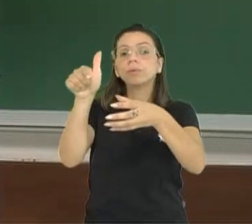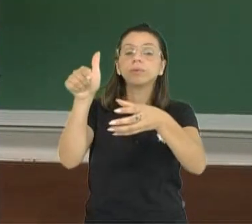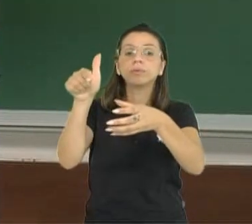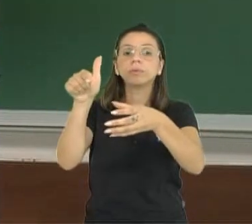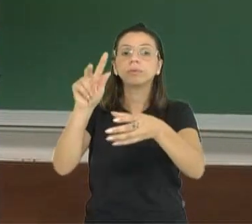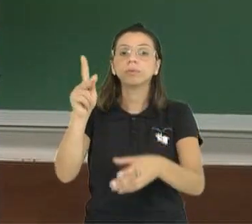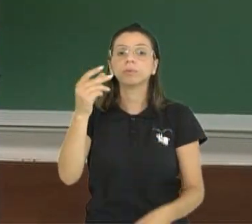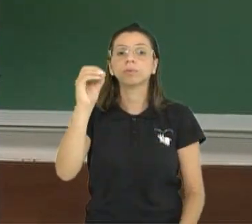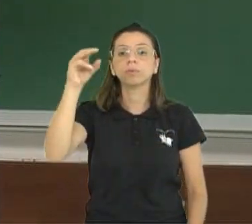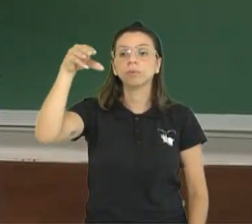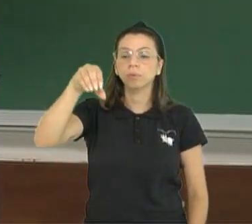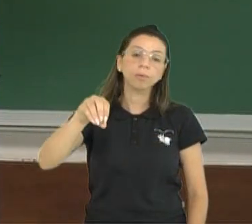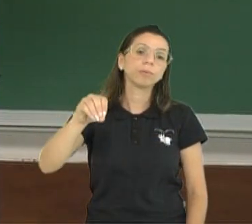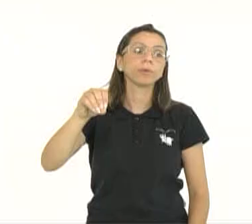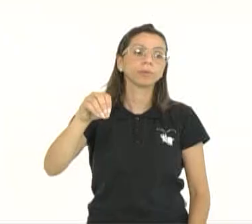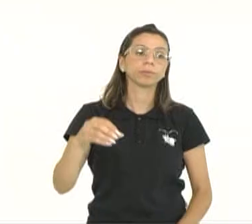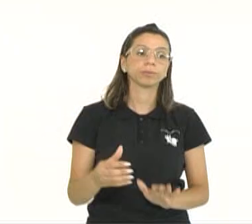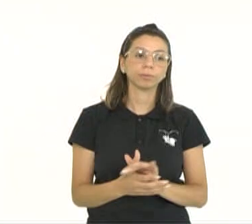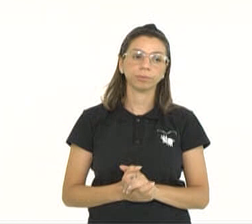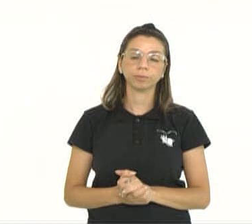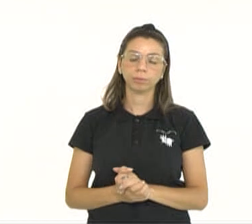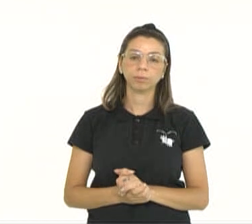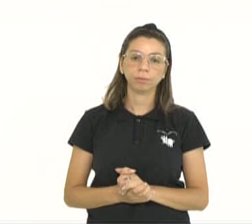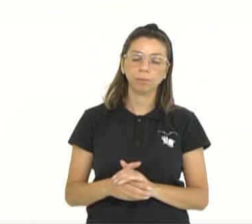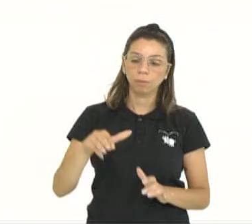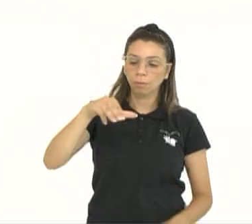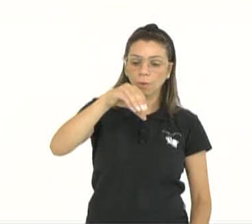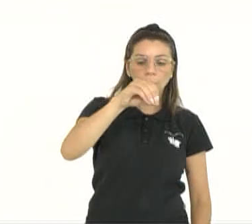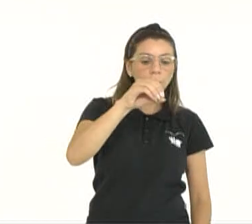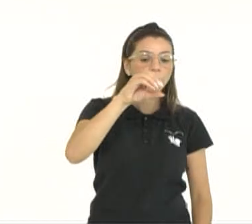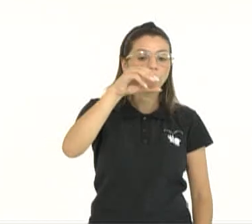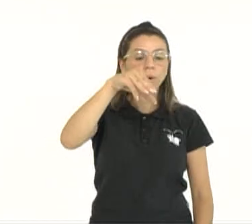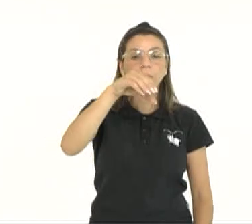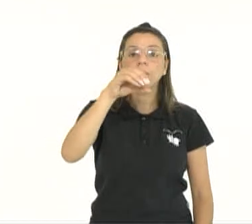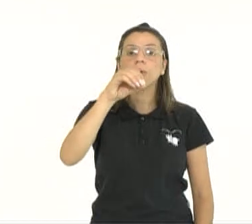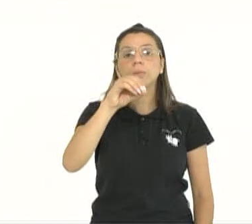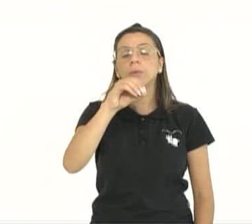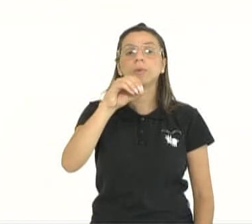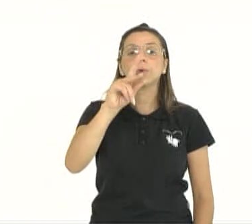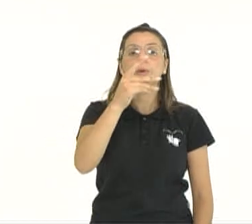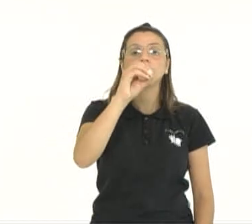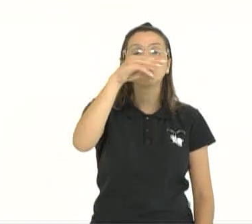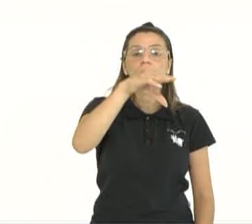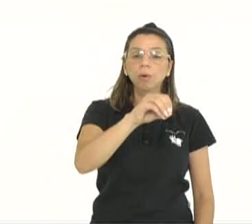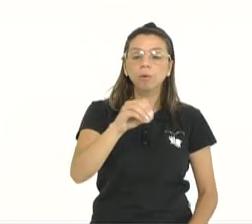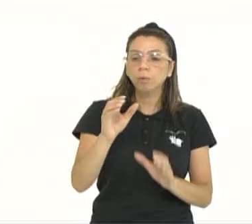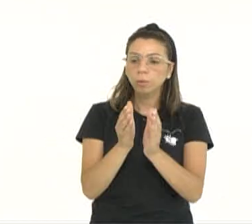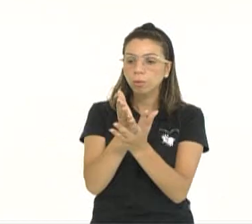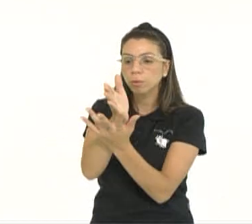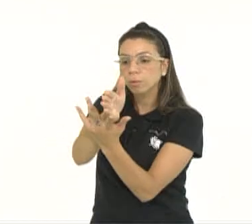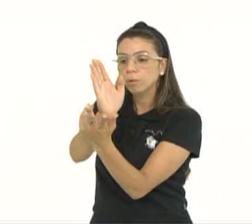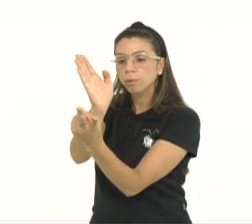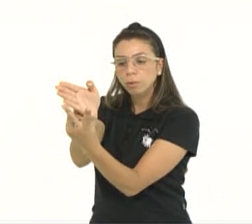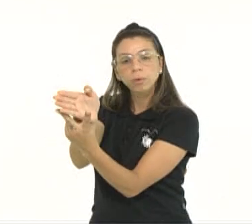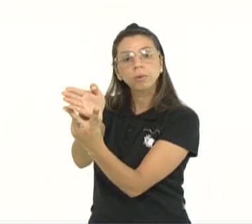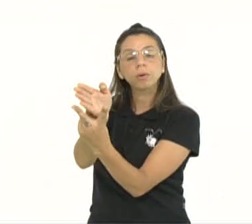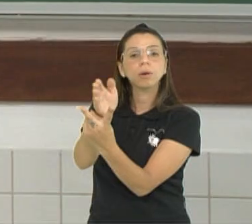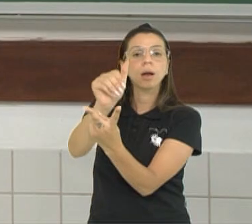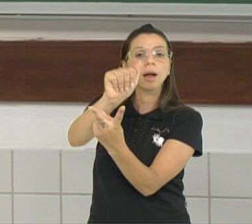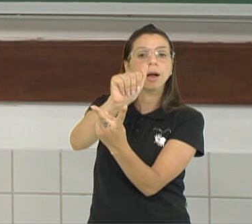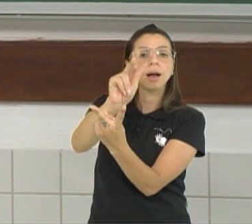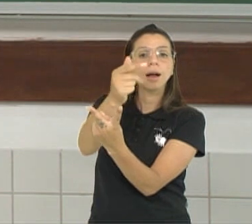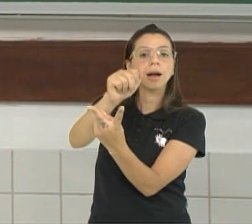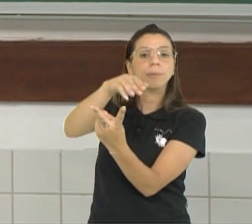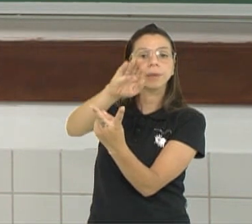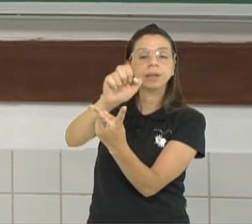espécie Homo. Dos Homos, nós vamos ter o Homo habilis e o Homo erectus. E depois